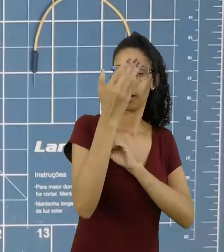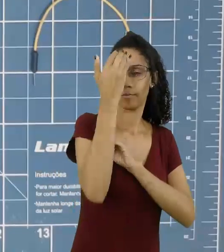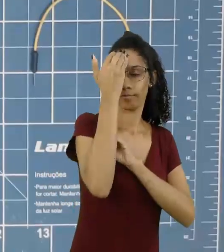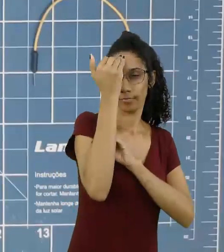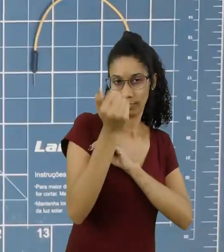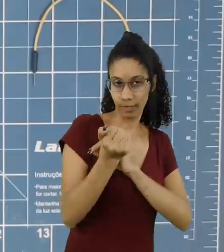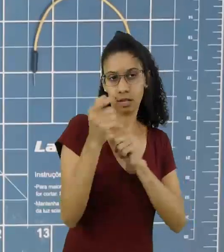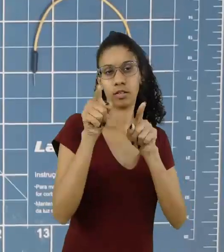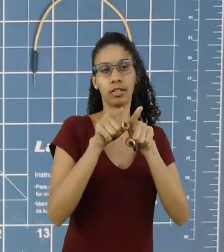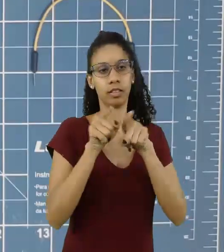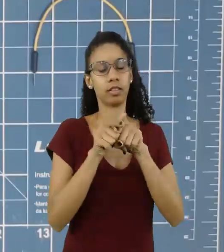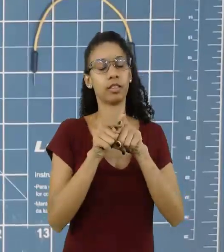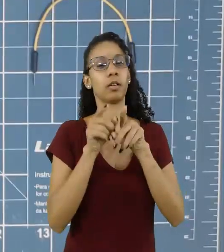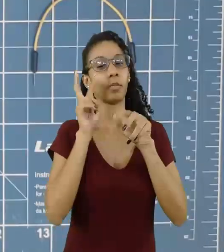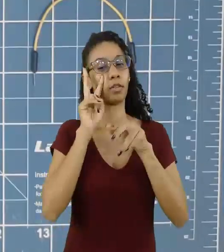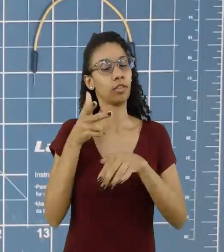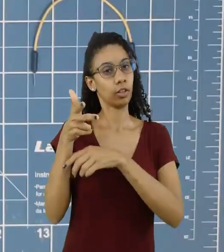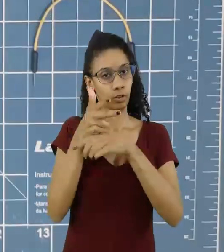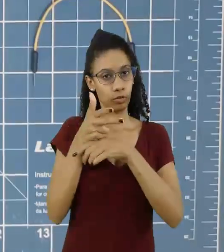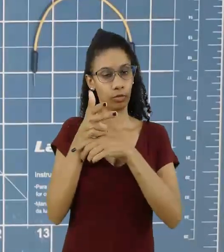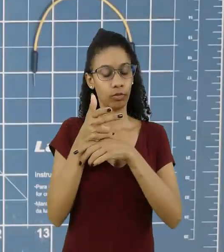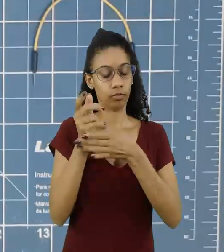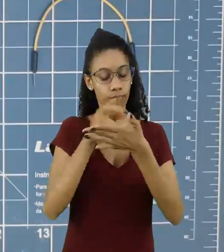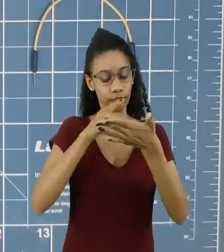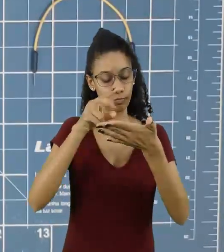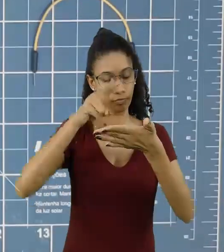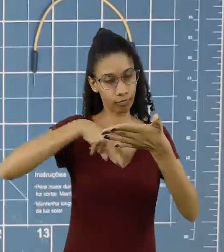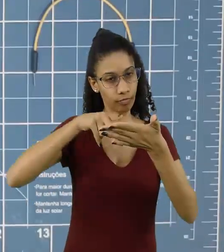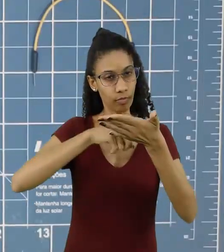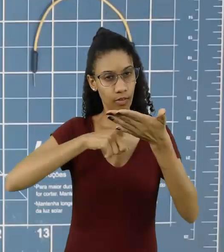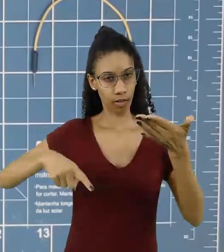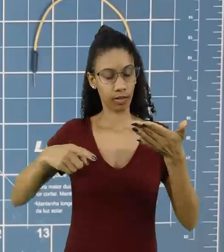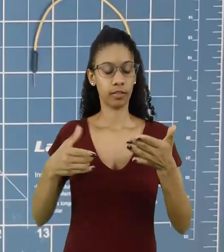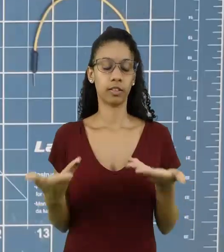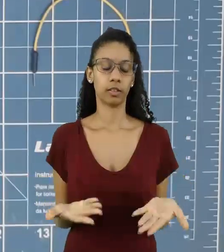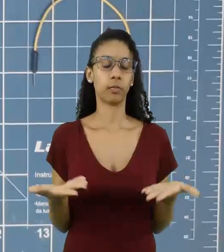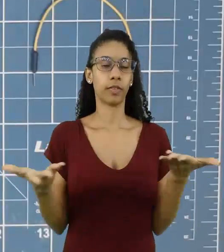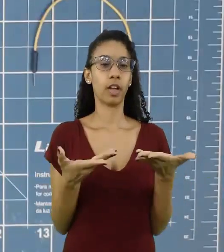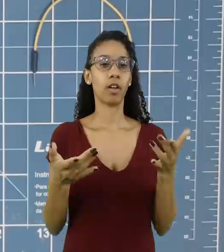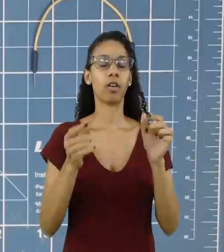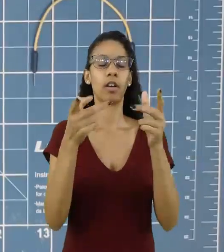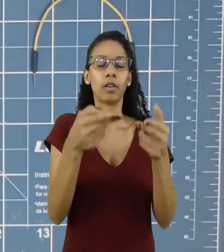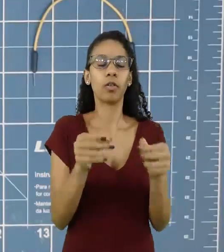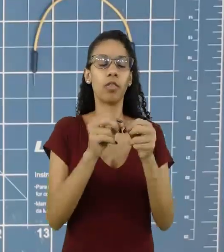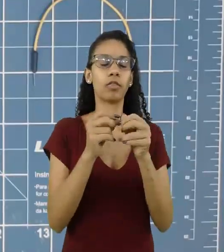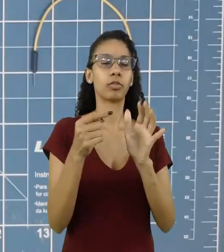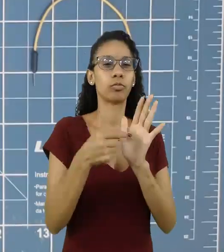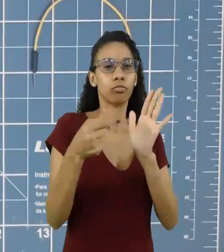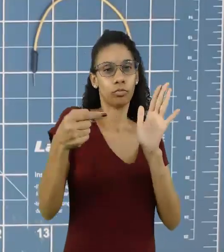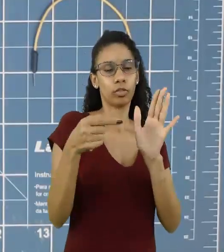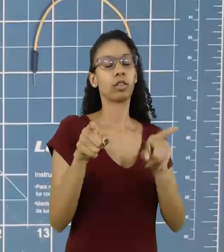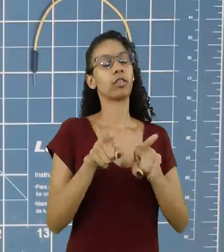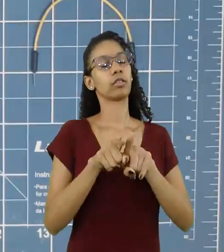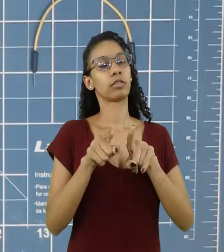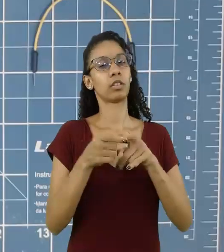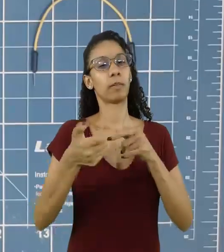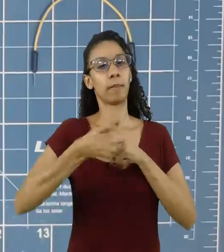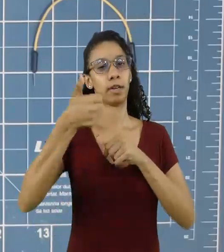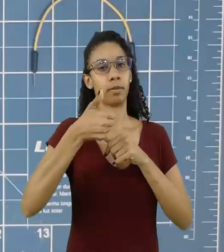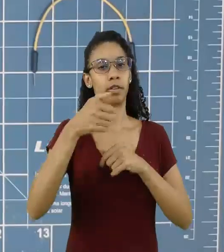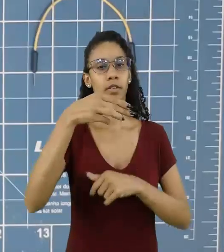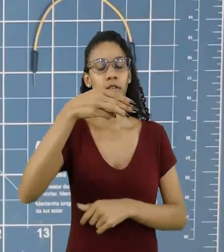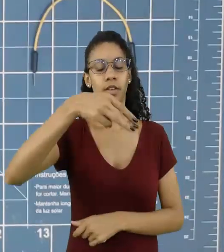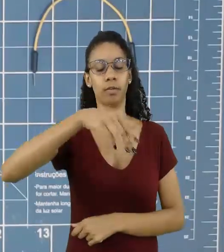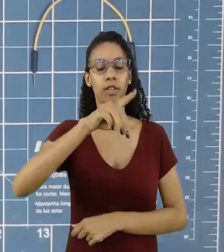conceitos e aí a gente vai montar o nosso circuito. Eu vou montar esse circuito de duas formas, tal como eu fiz no botão. Primeiro eu vou montar só com o LDR,